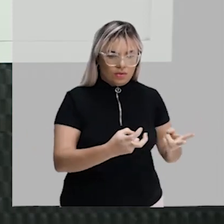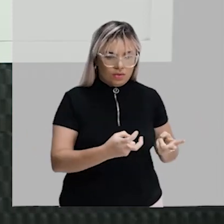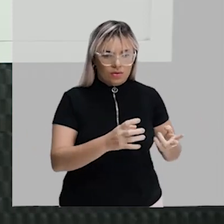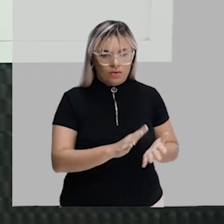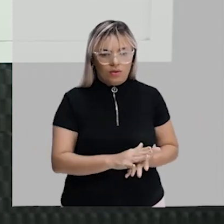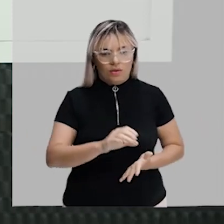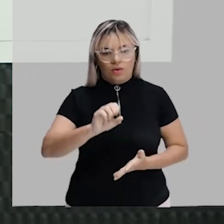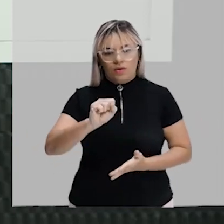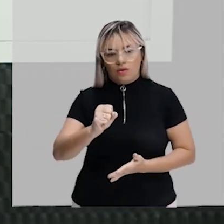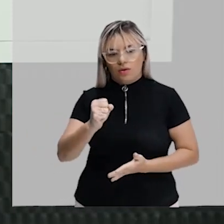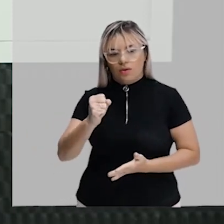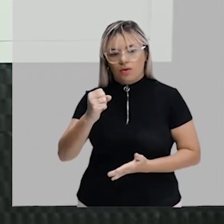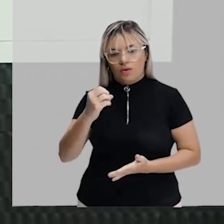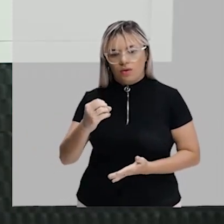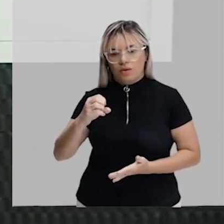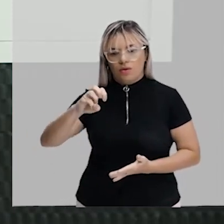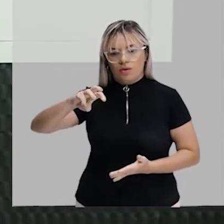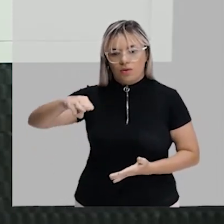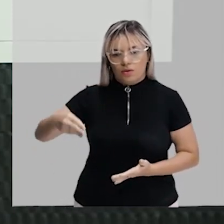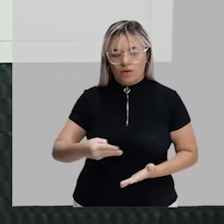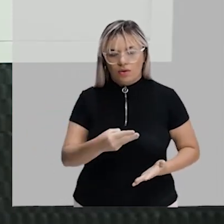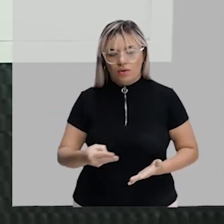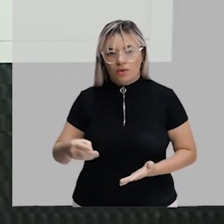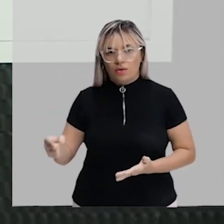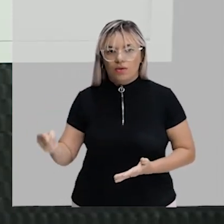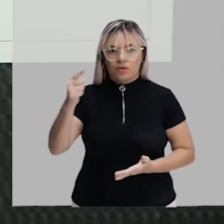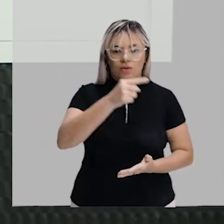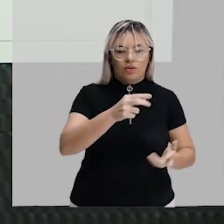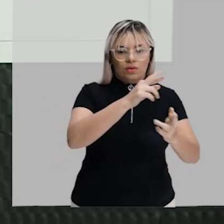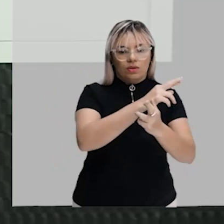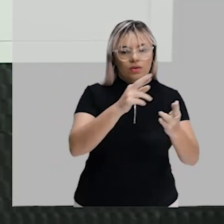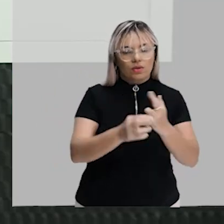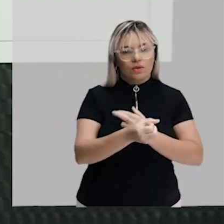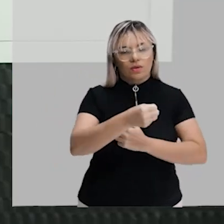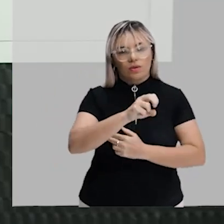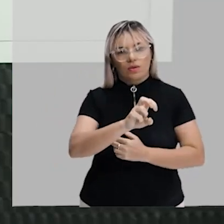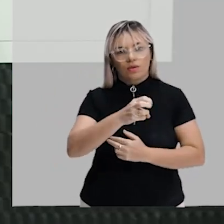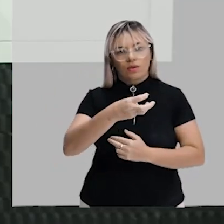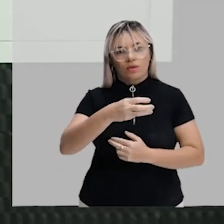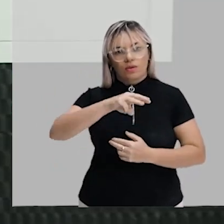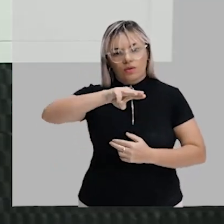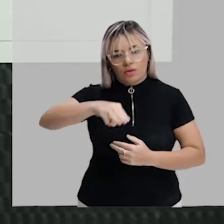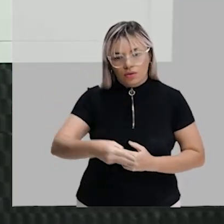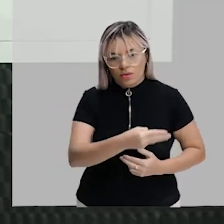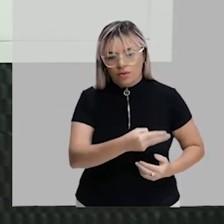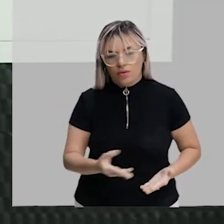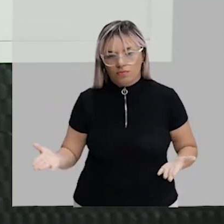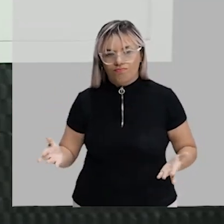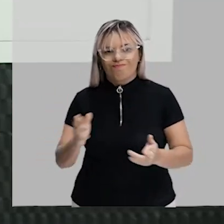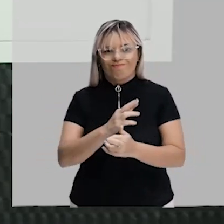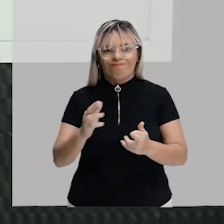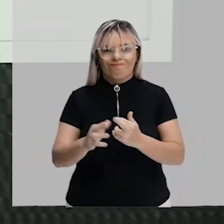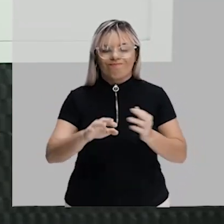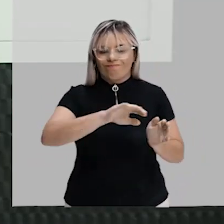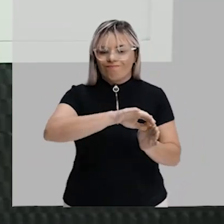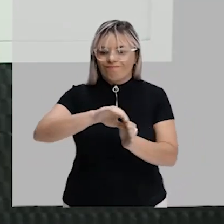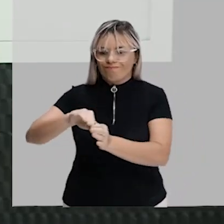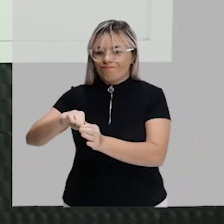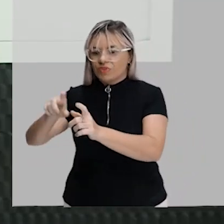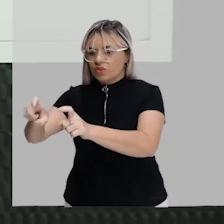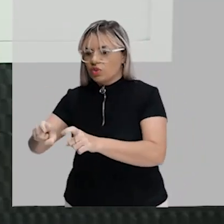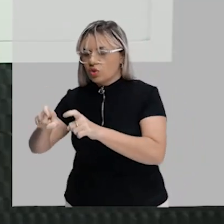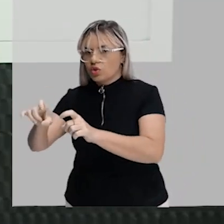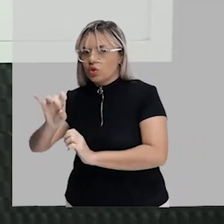80 milhões desses 853 é destinado à agricultura. Tá? Então, a